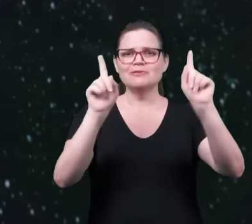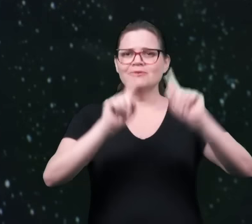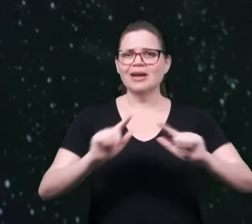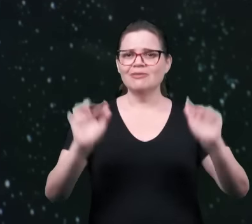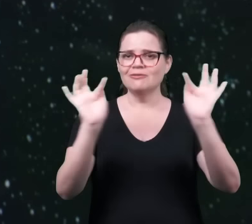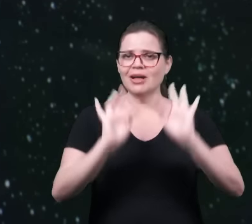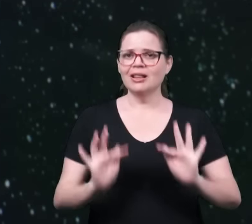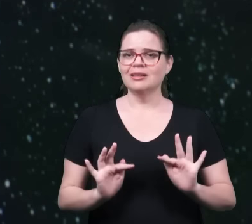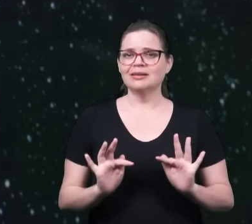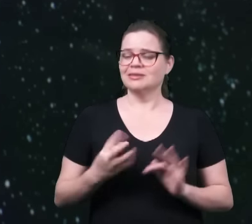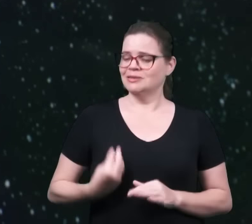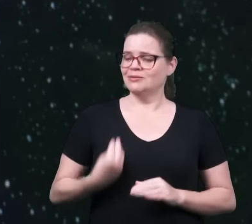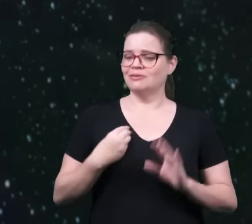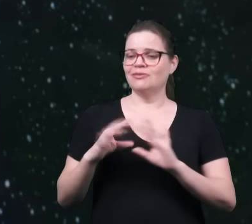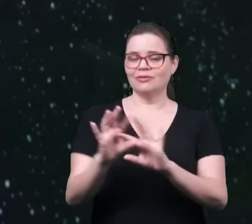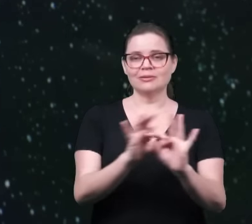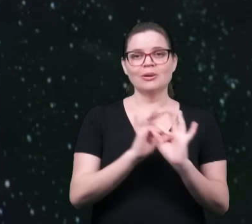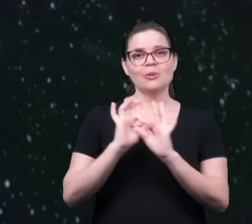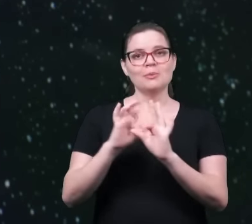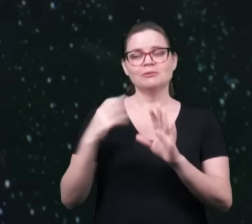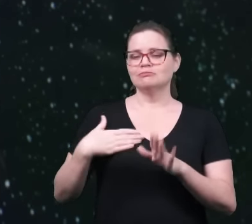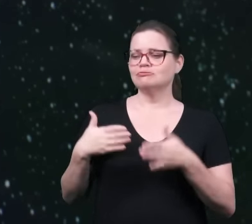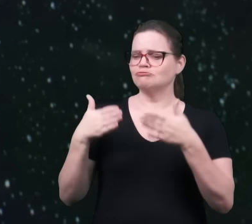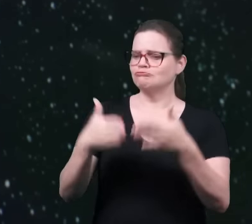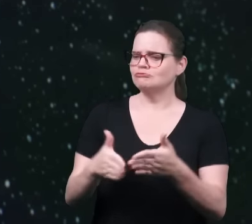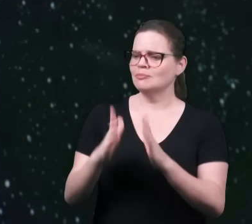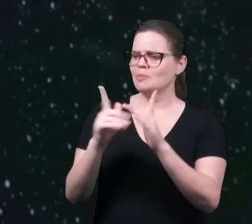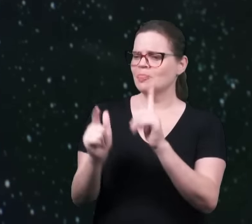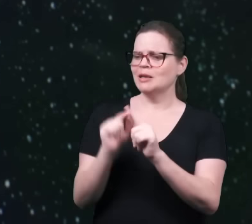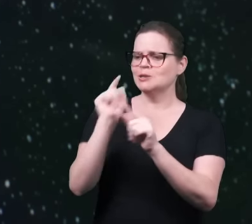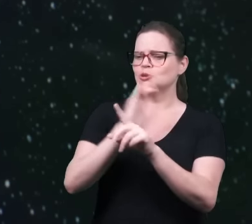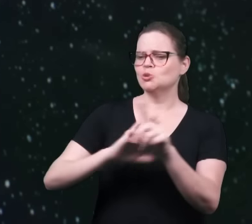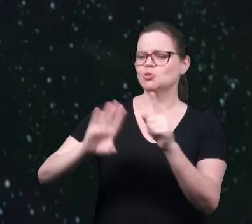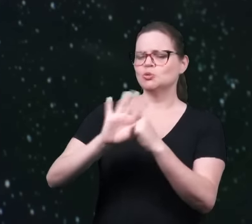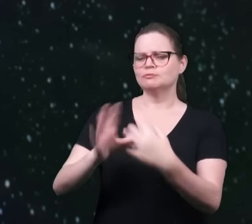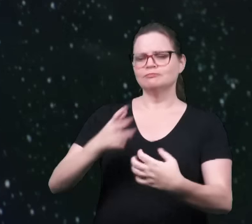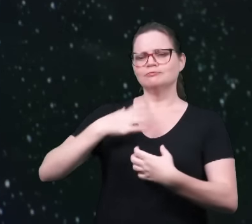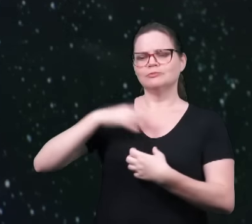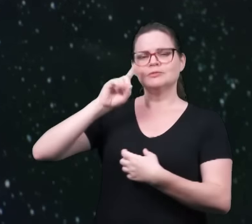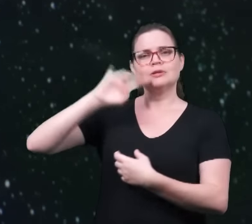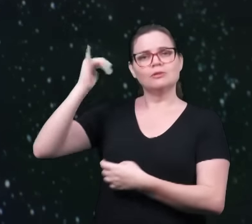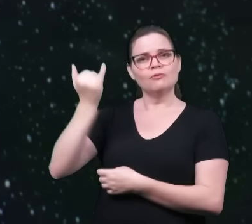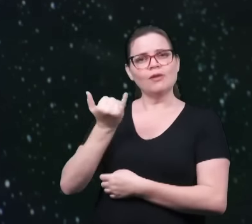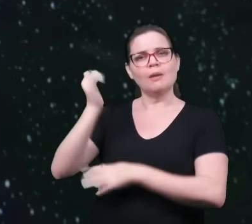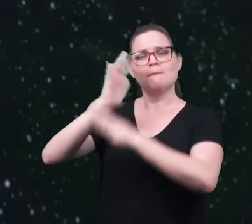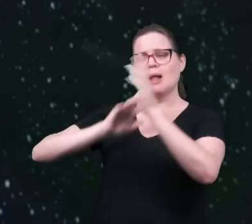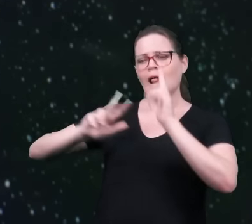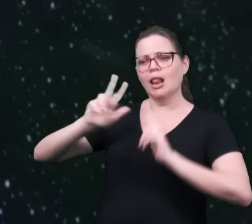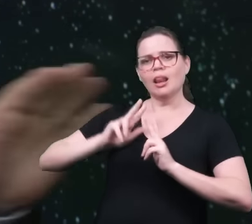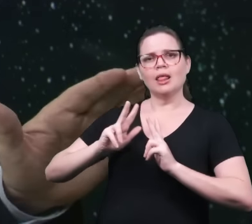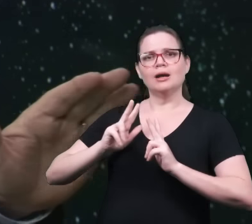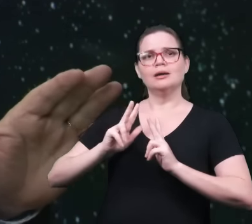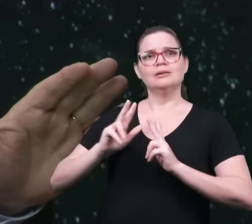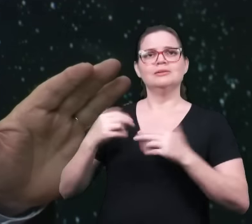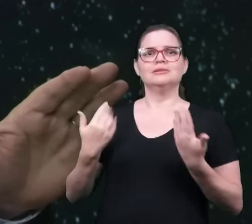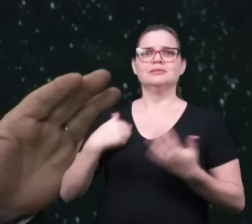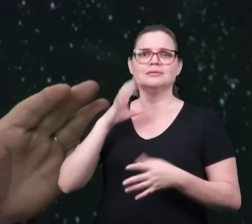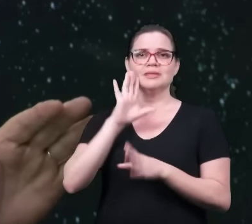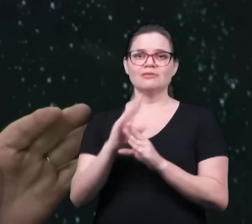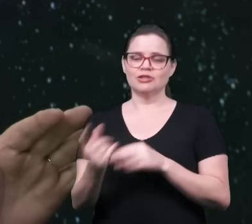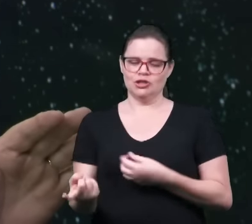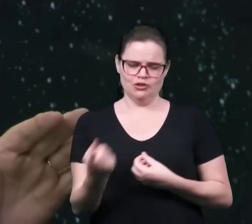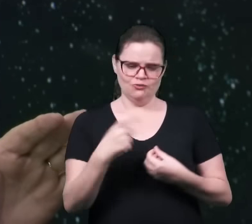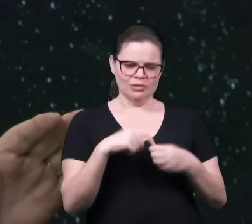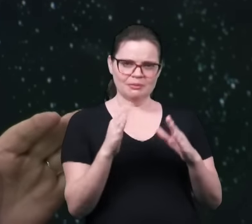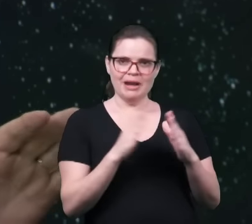Isso é maravilhoso, você chegar na casa do Senhor e ouvir a voz de Deus. Eu sempre falo que a gente vai para casa de Deus sabendo que nós não voltamos do